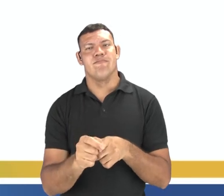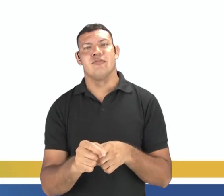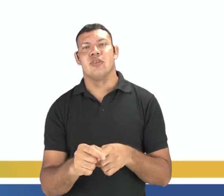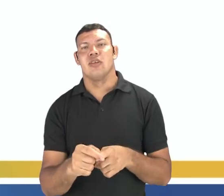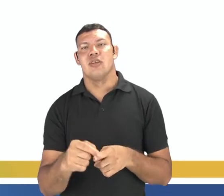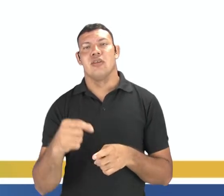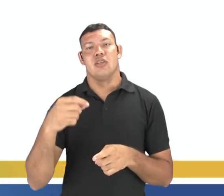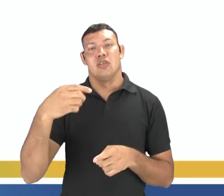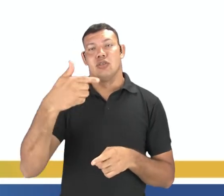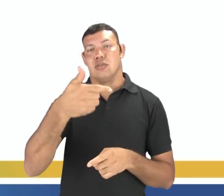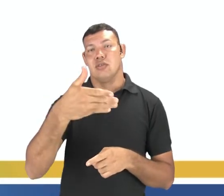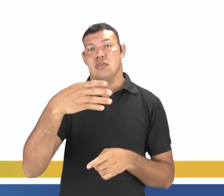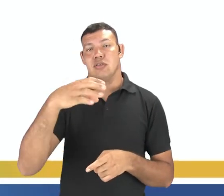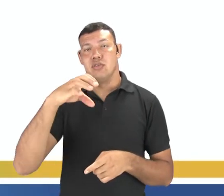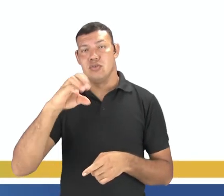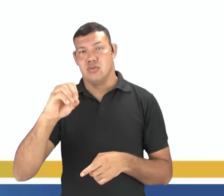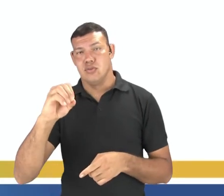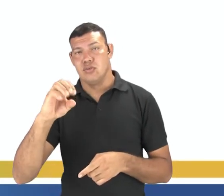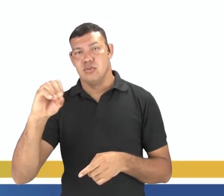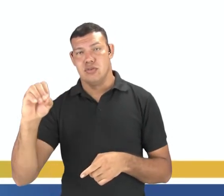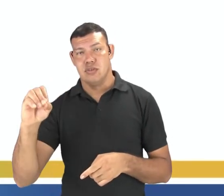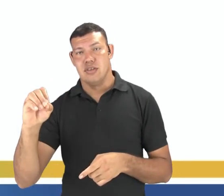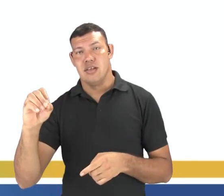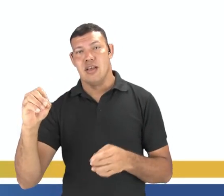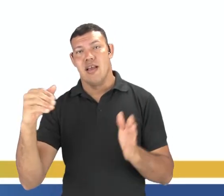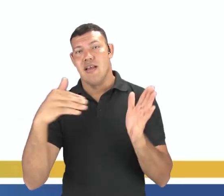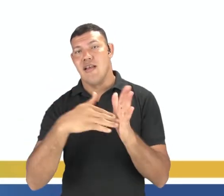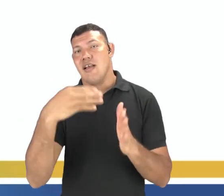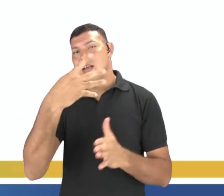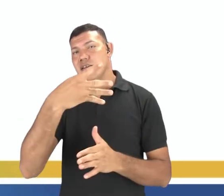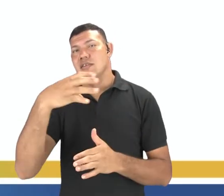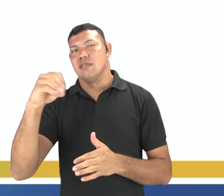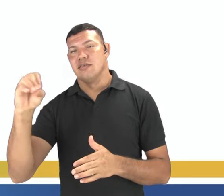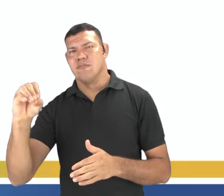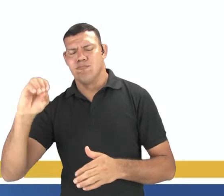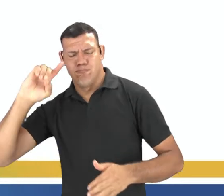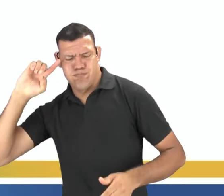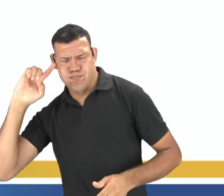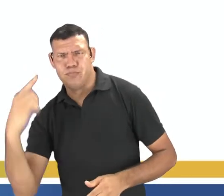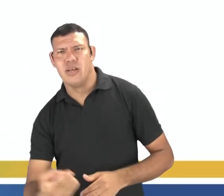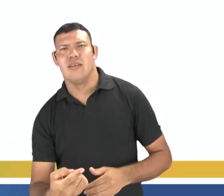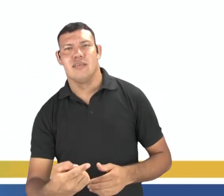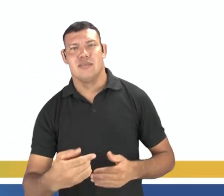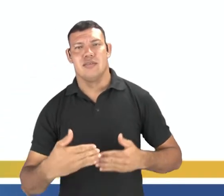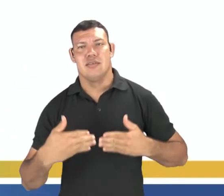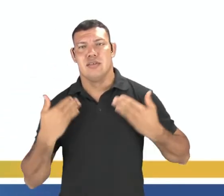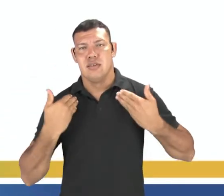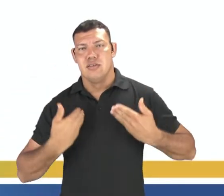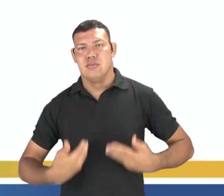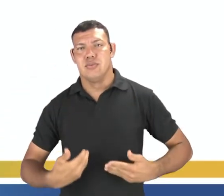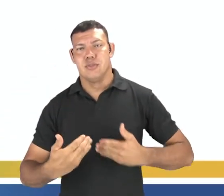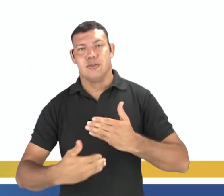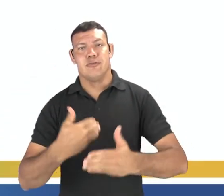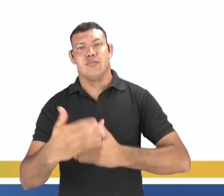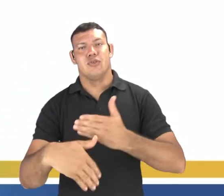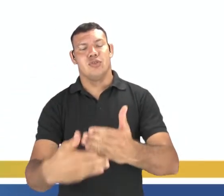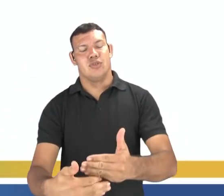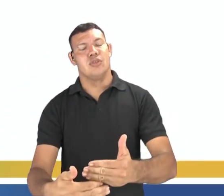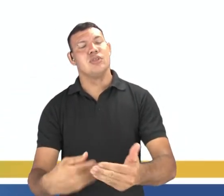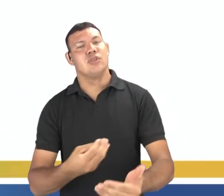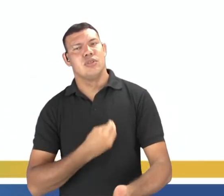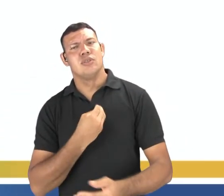200 e 400 milhões de espermatozoides, a partir da puberdade até o fim da vida. O sistema